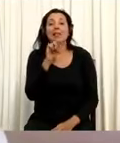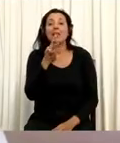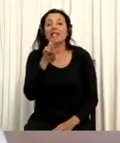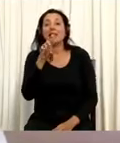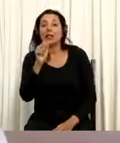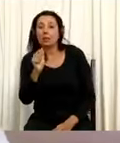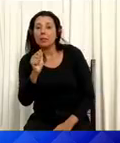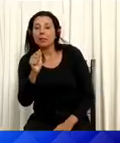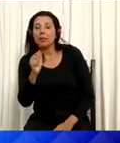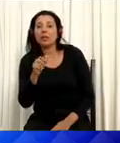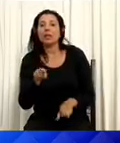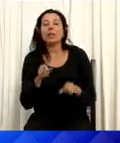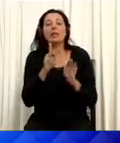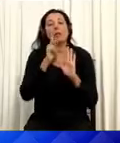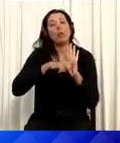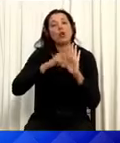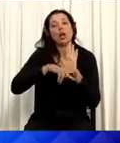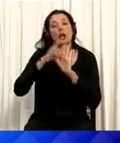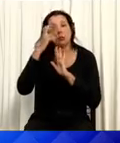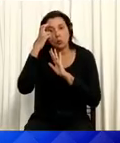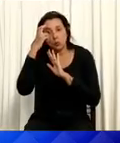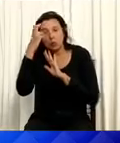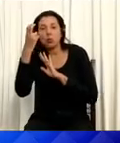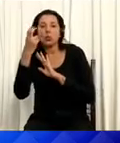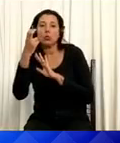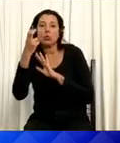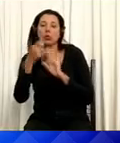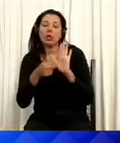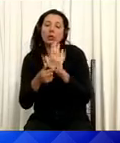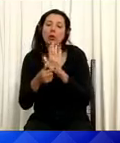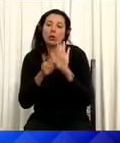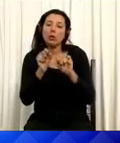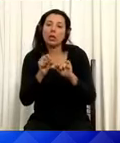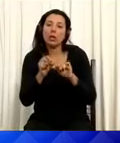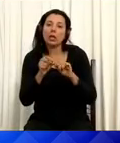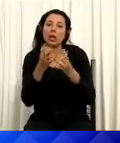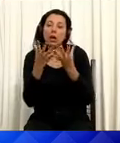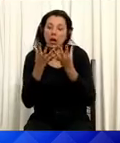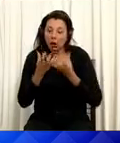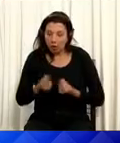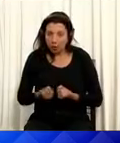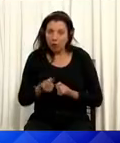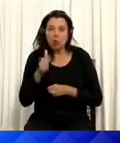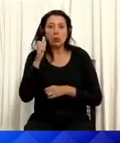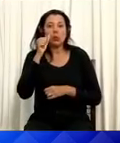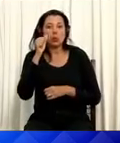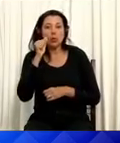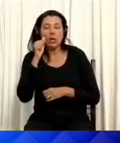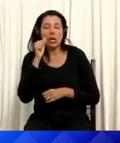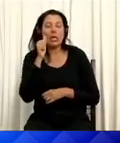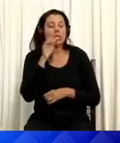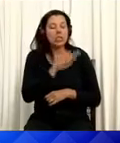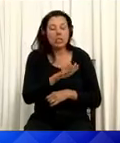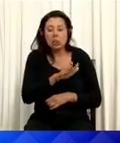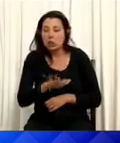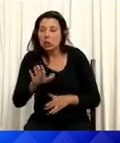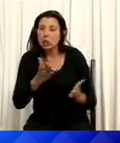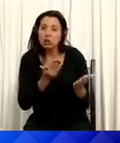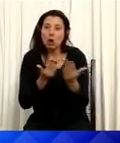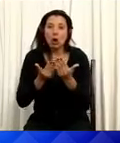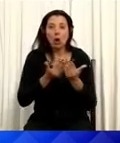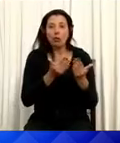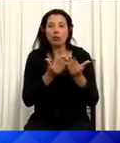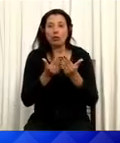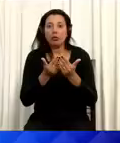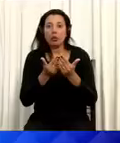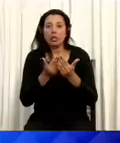projeto cultural, né, que coloca no centro o acolhimento de mulheres, meninas e jovens